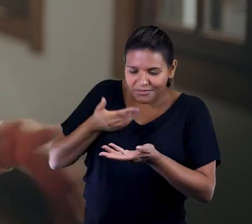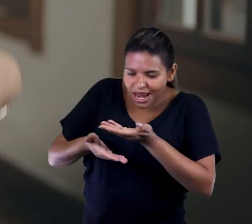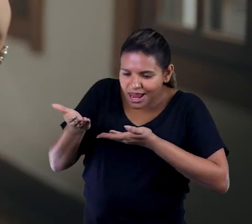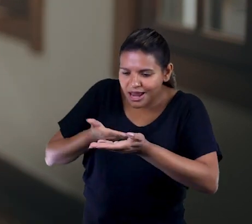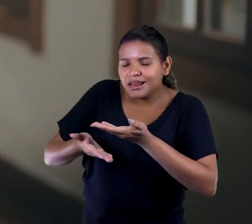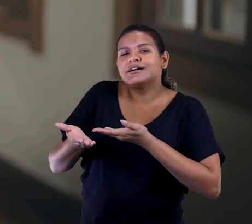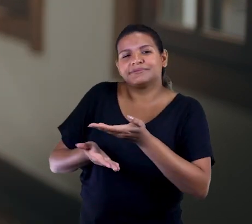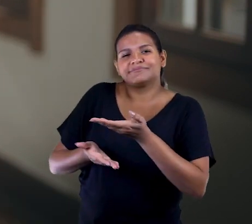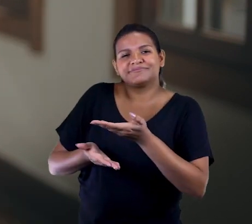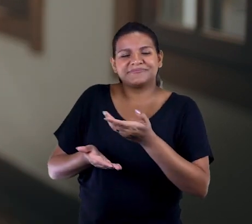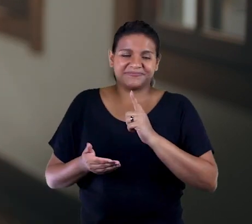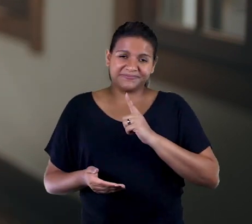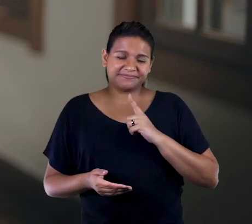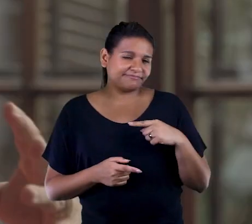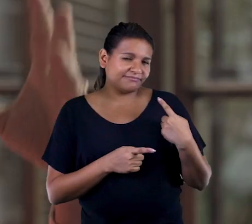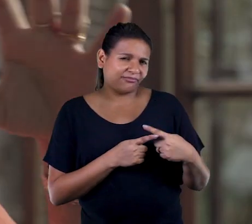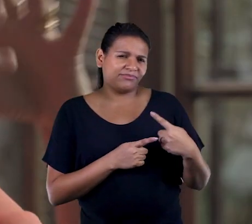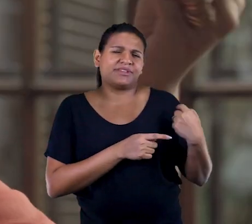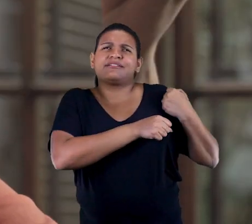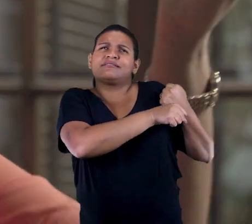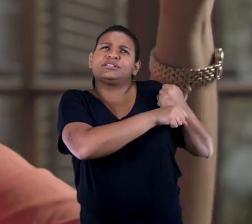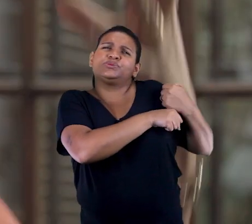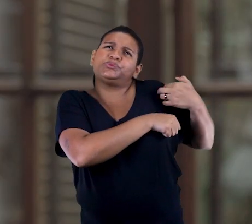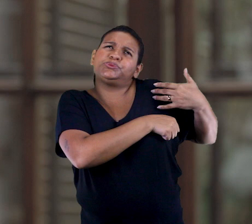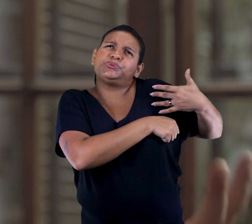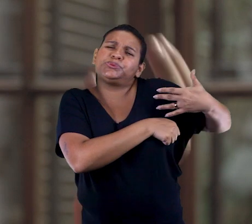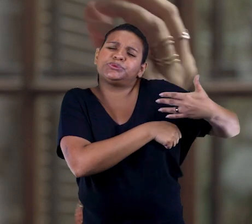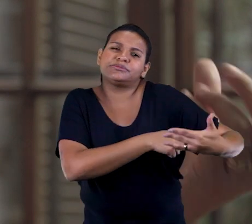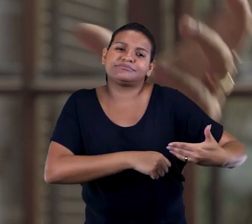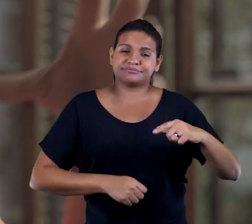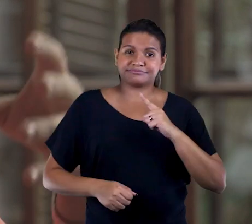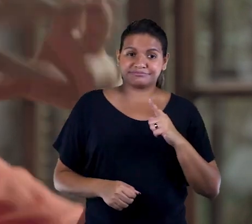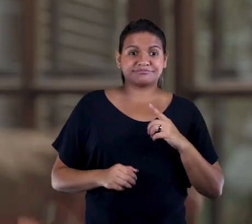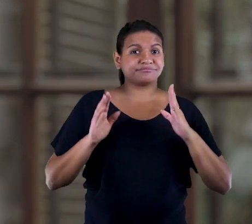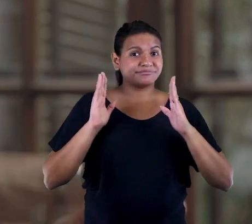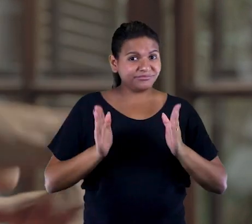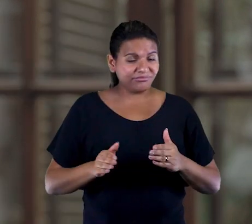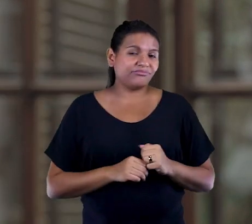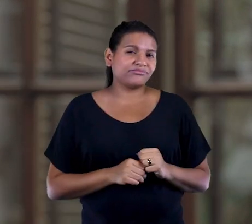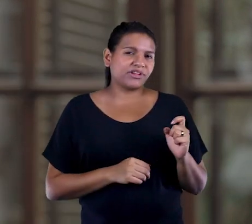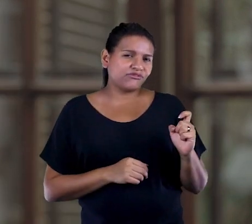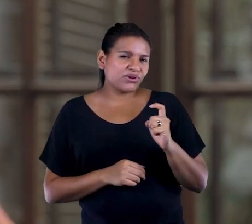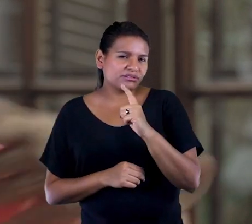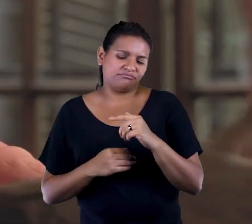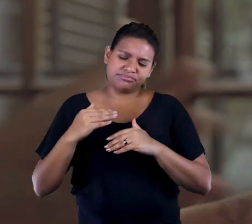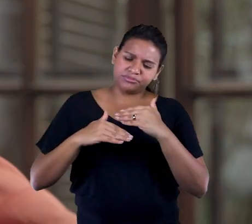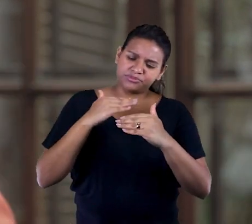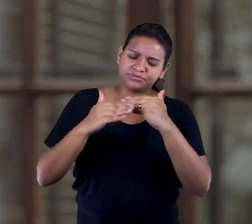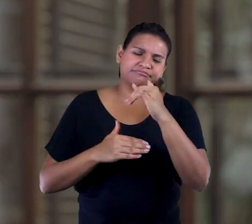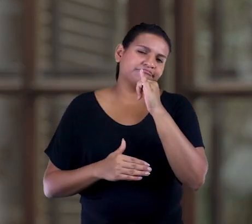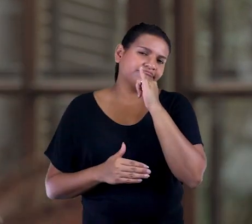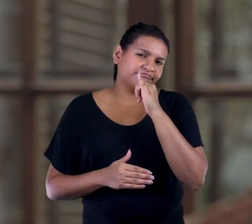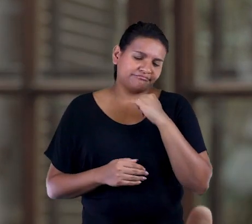desses milhares de anos de evolução, porque duas espécies animais, elas podem ocorrer no mesmo lugar. Então, você tem